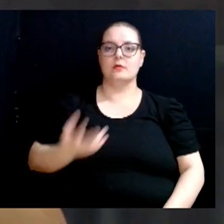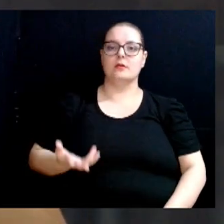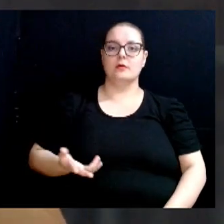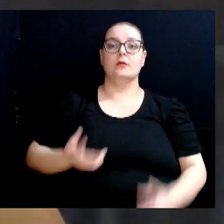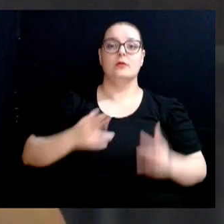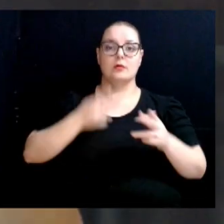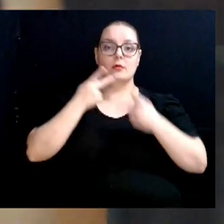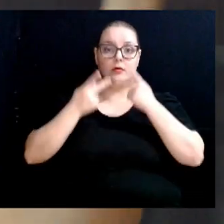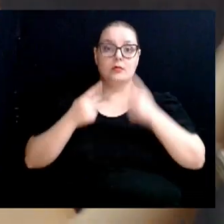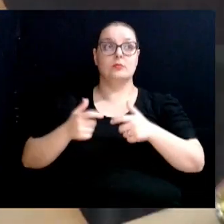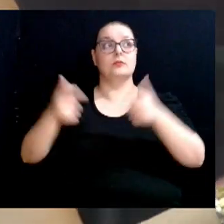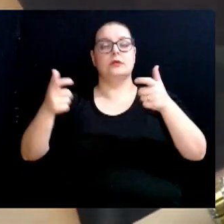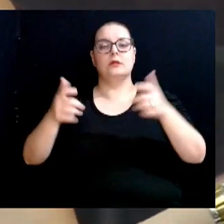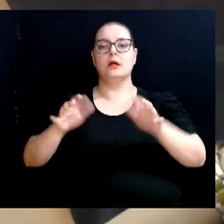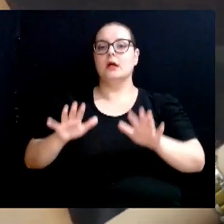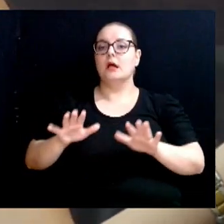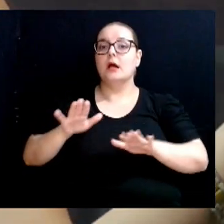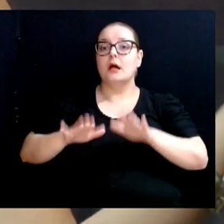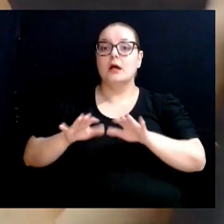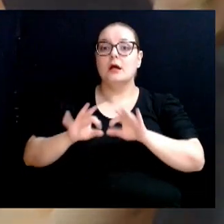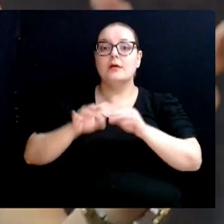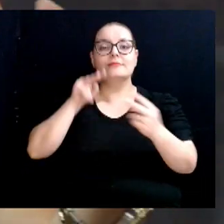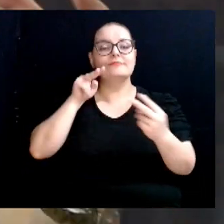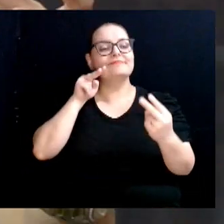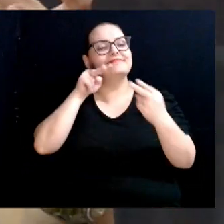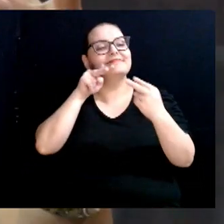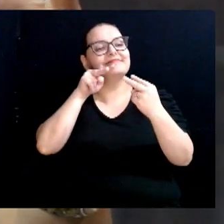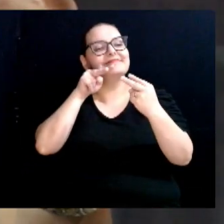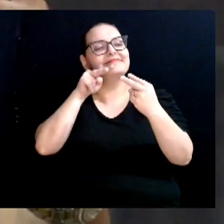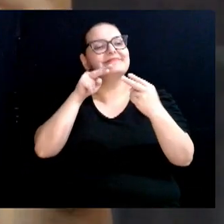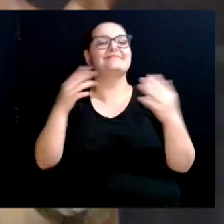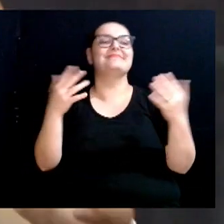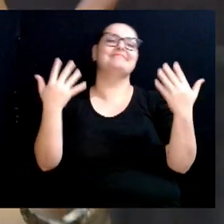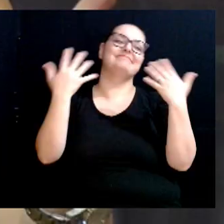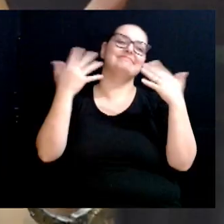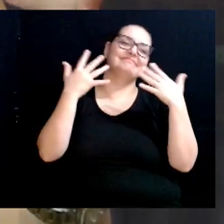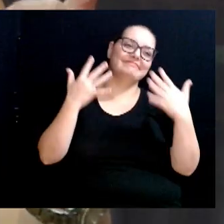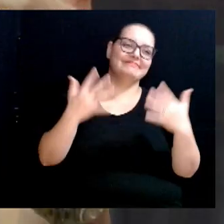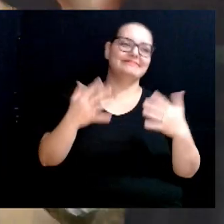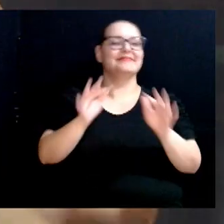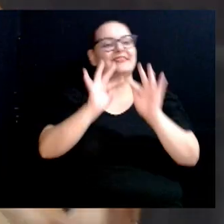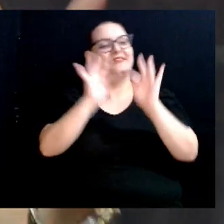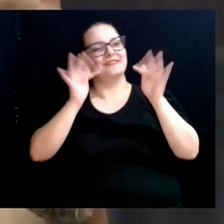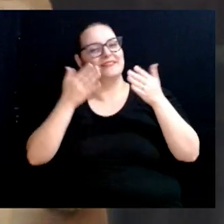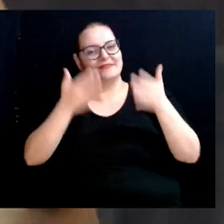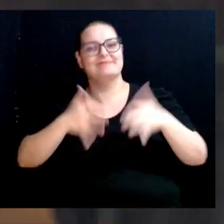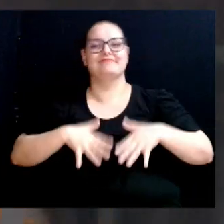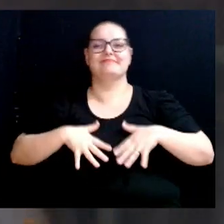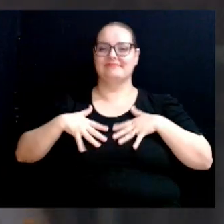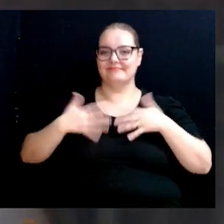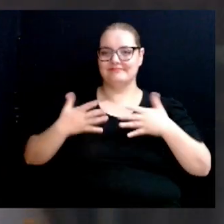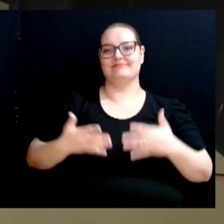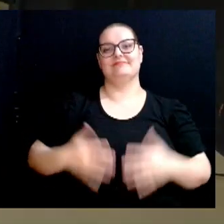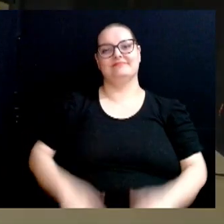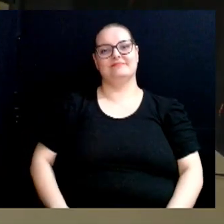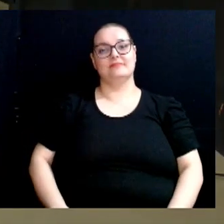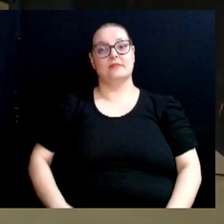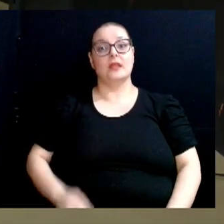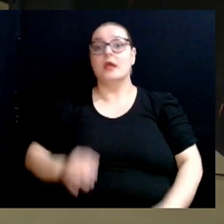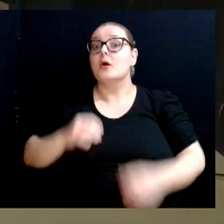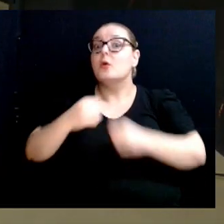vezes simplesmente olhar no olho da pessoa e falar, puta, que orgulho. Parabéns, dá um